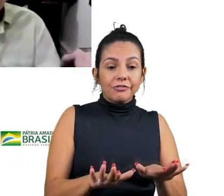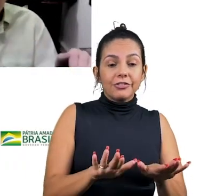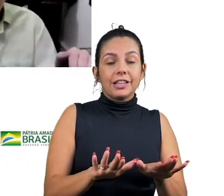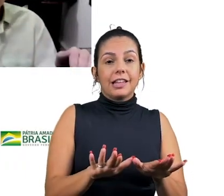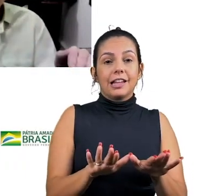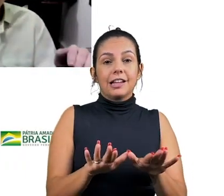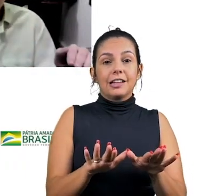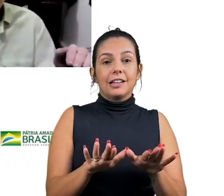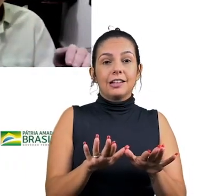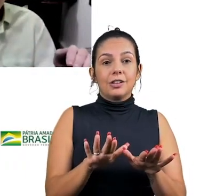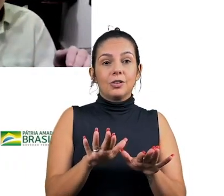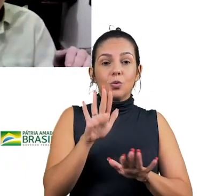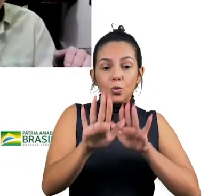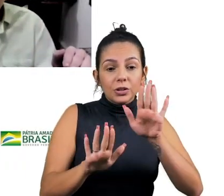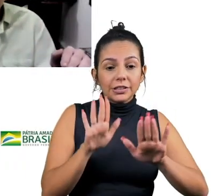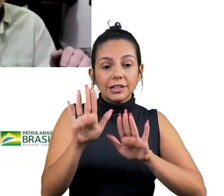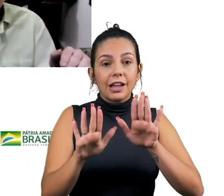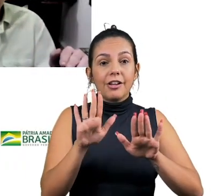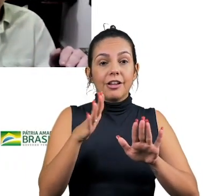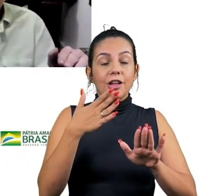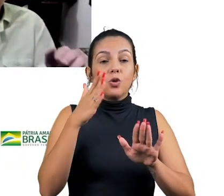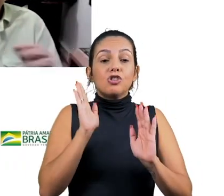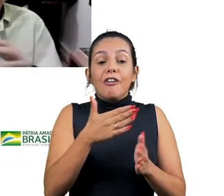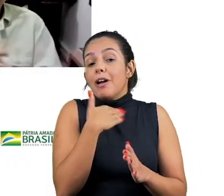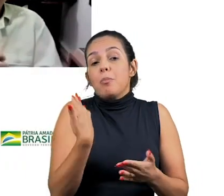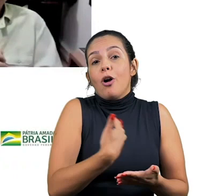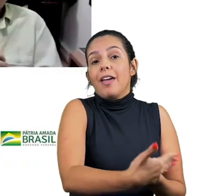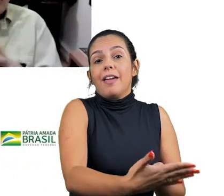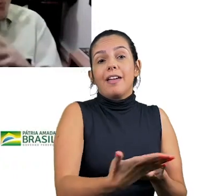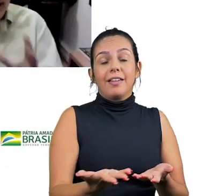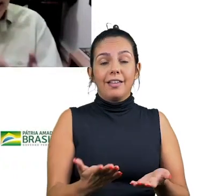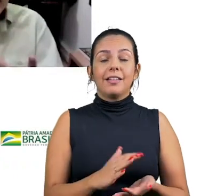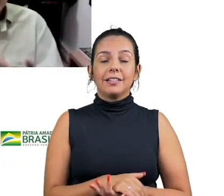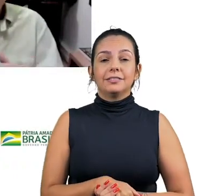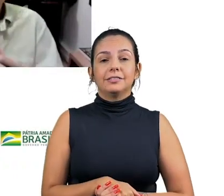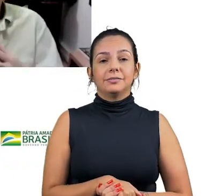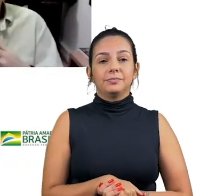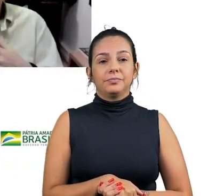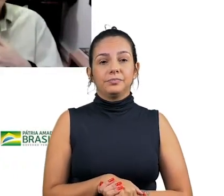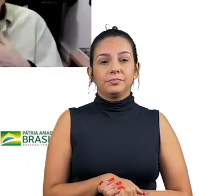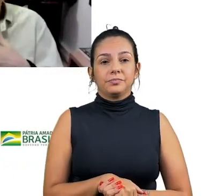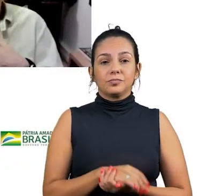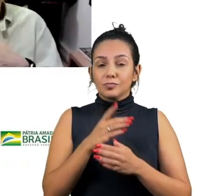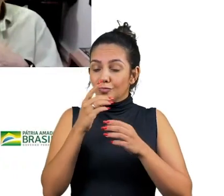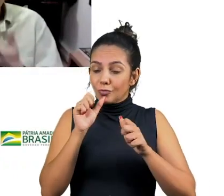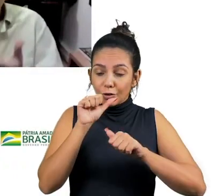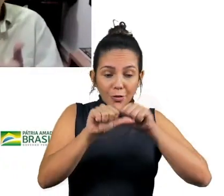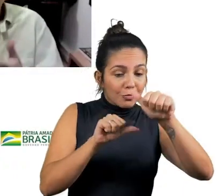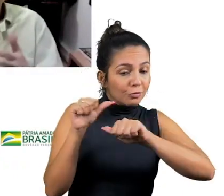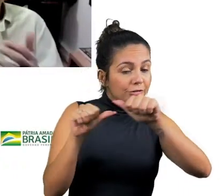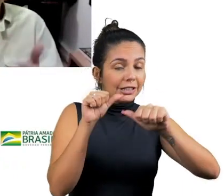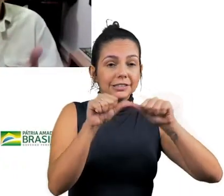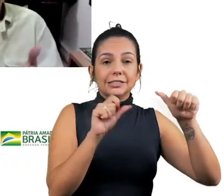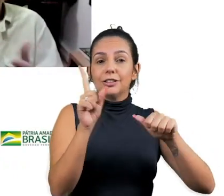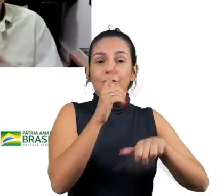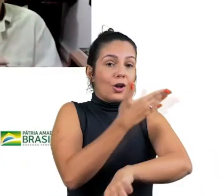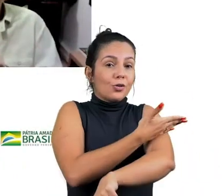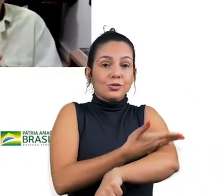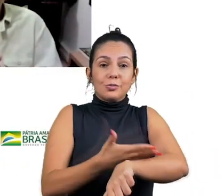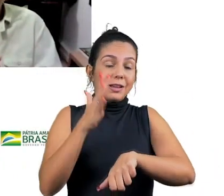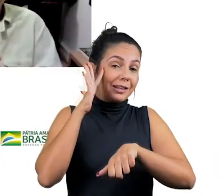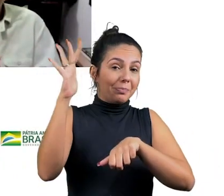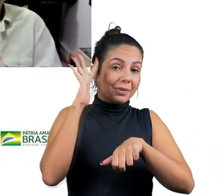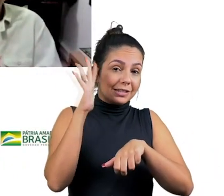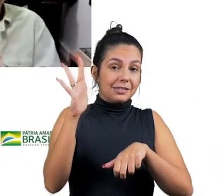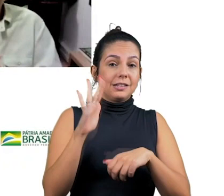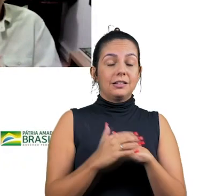está condenado à morte. Né? Mudança é uma coisa que a gente não está acostumado a pensar nela